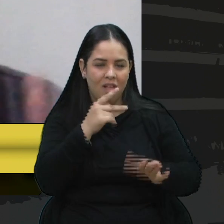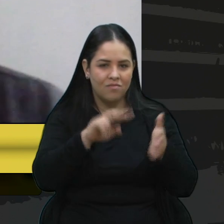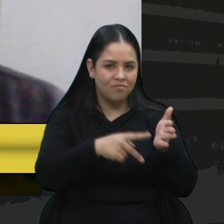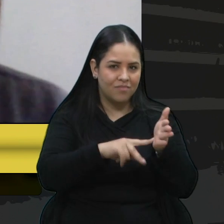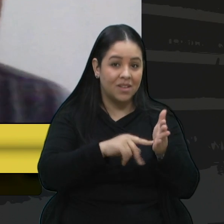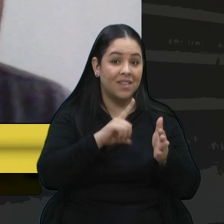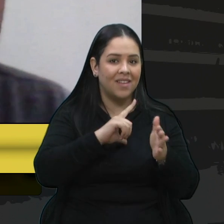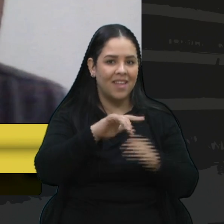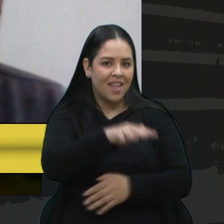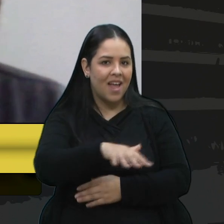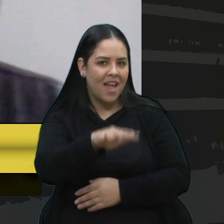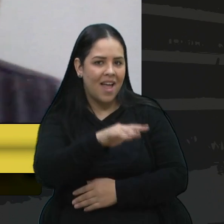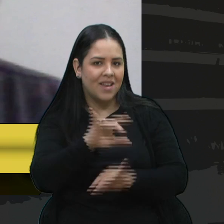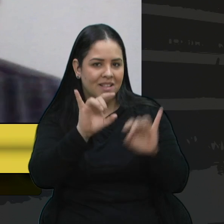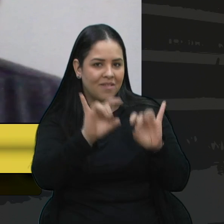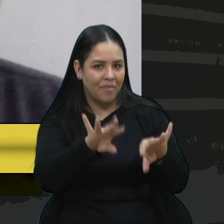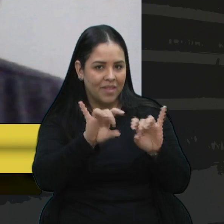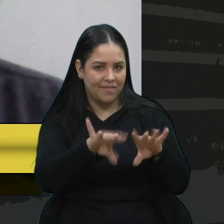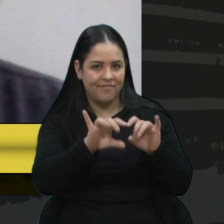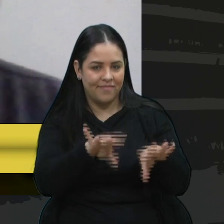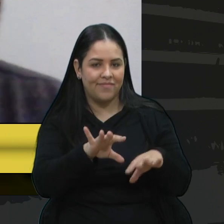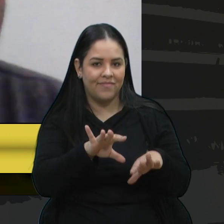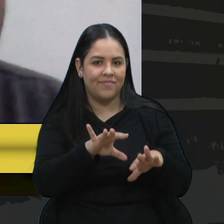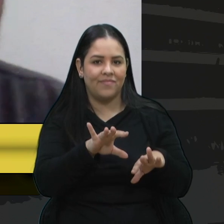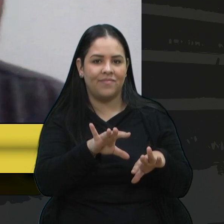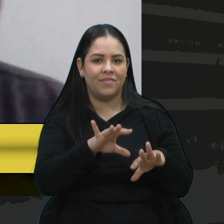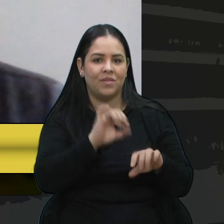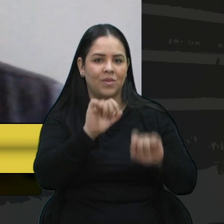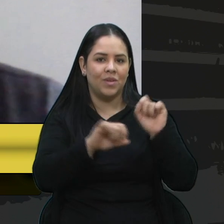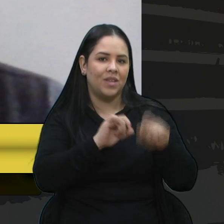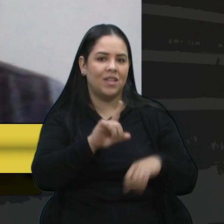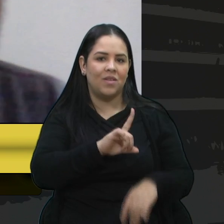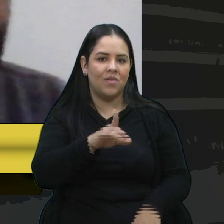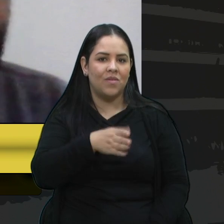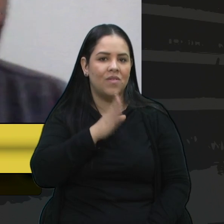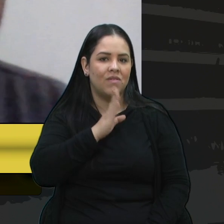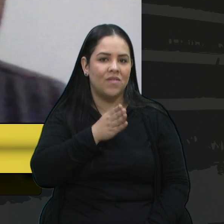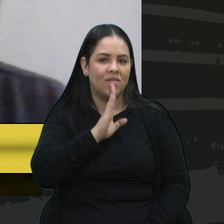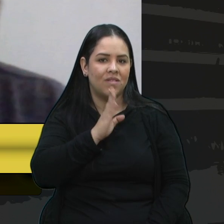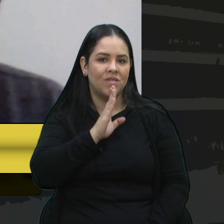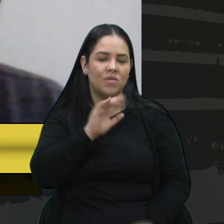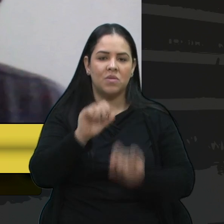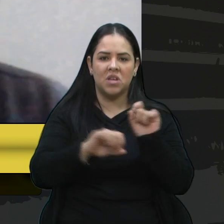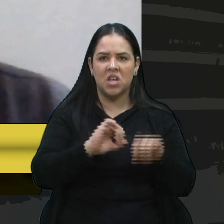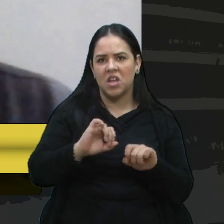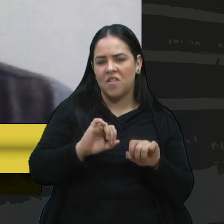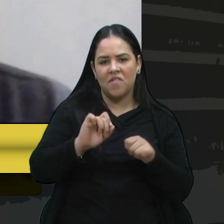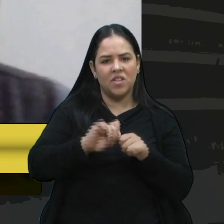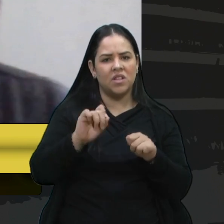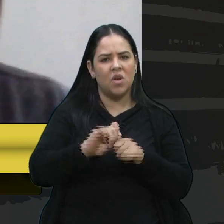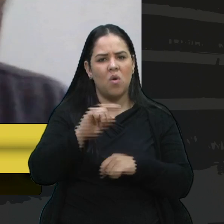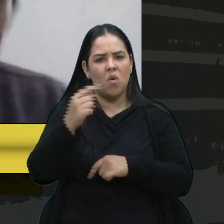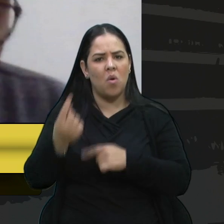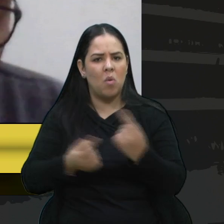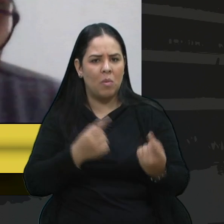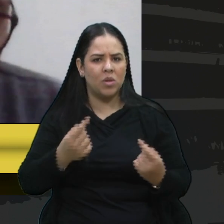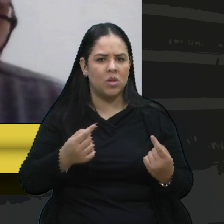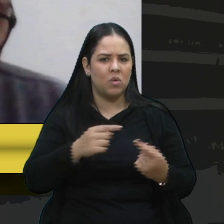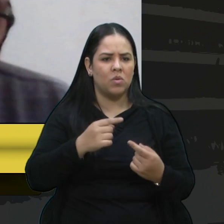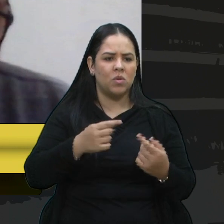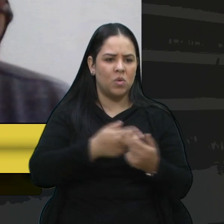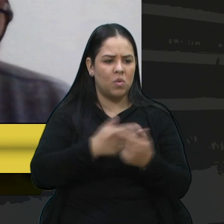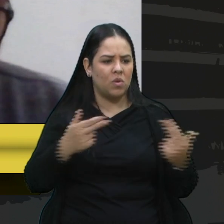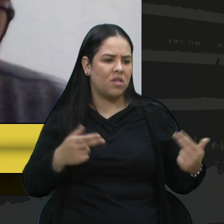setores, especialmente os que desconhecem, os privilegiados ou que agem por outras intenções, que vêm aqui para